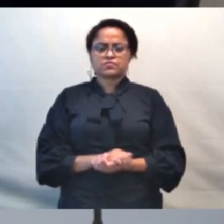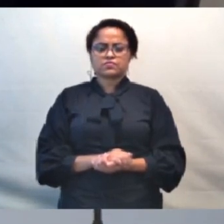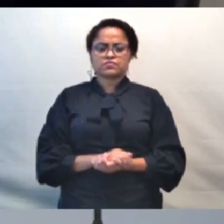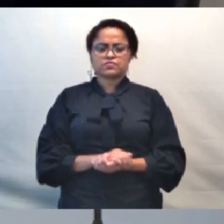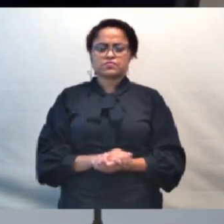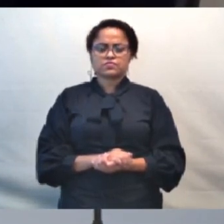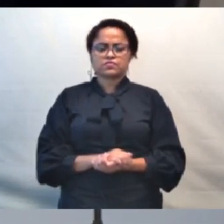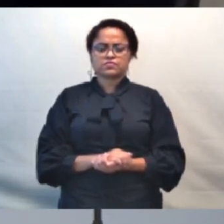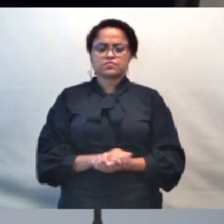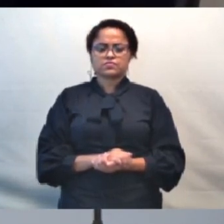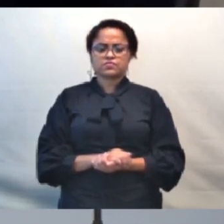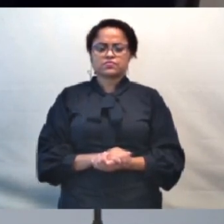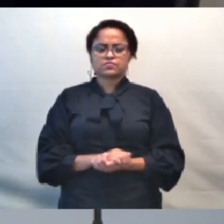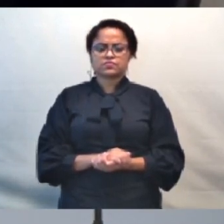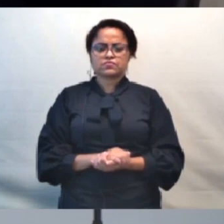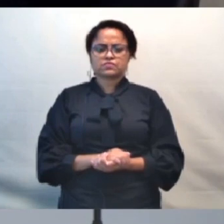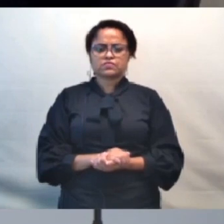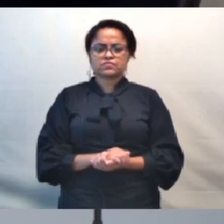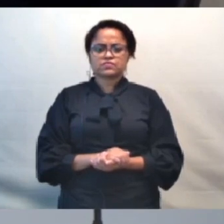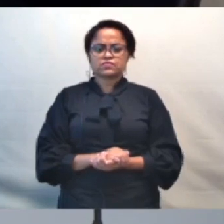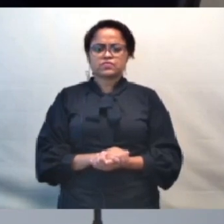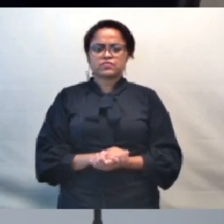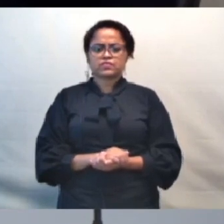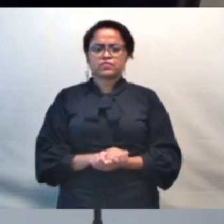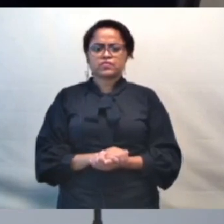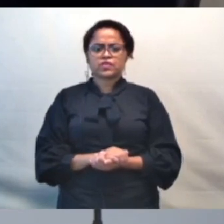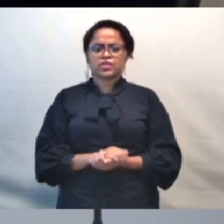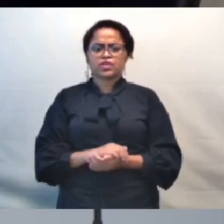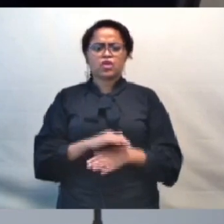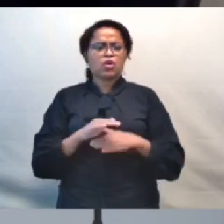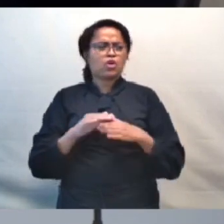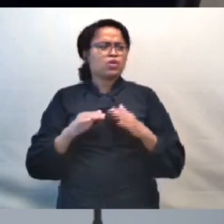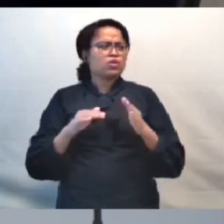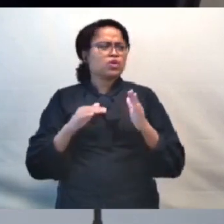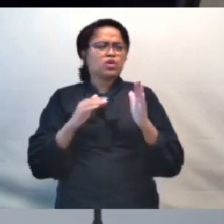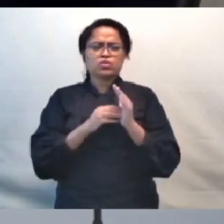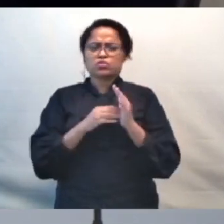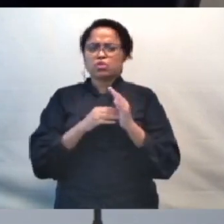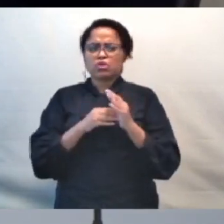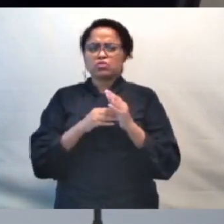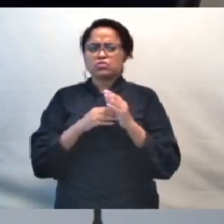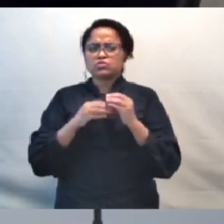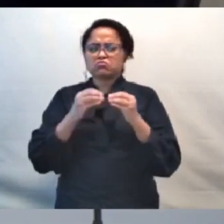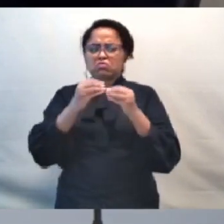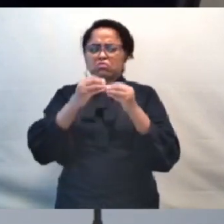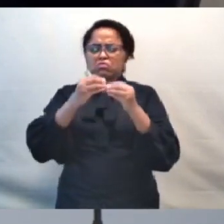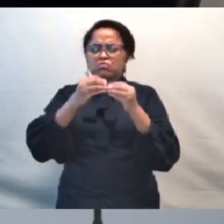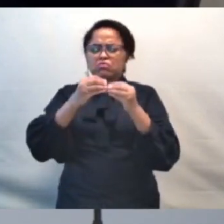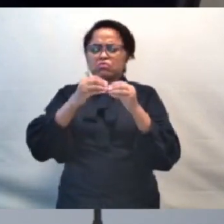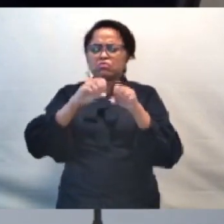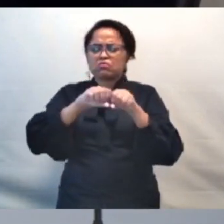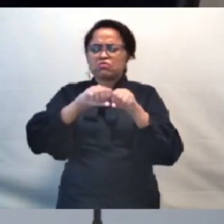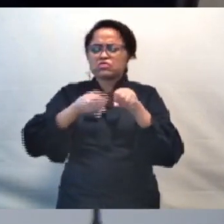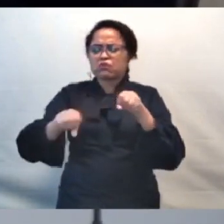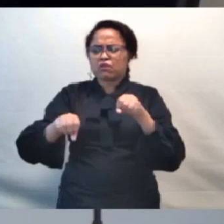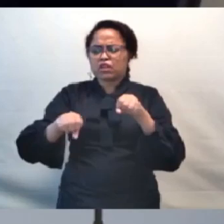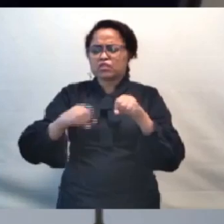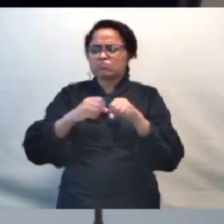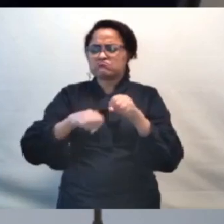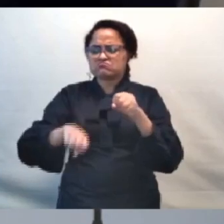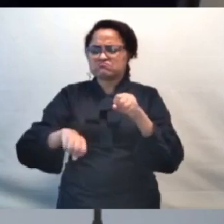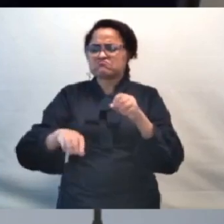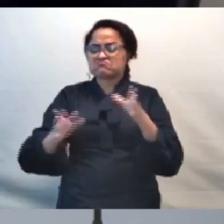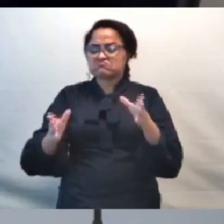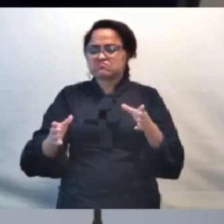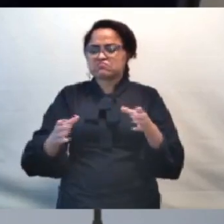Acho que todo mundo desconectou aí, né? Não tem problema, não. A gente busca essa informação. Mas acho que deve continuar